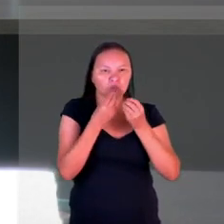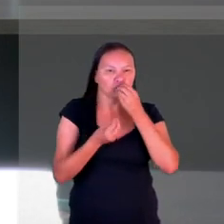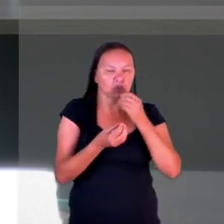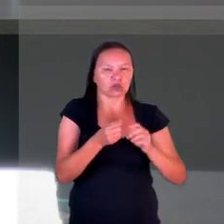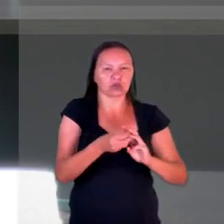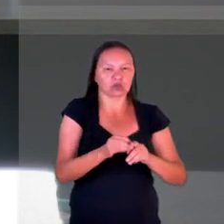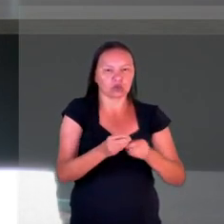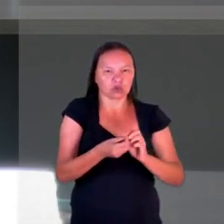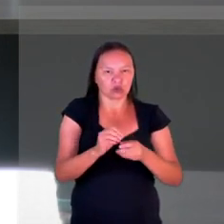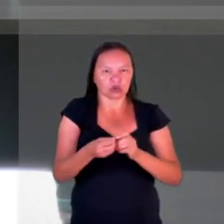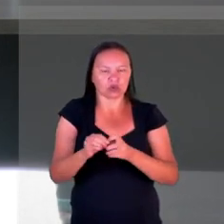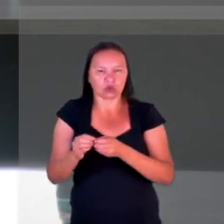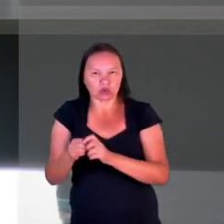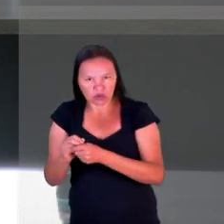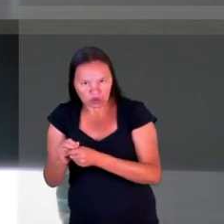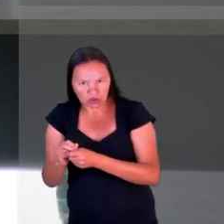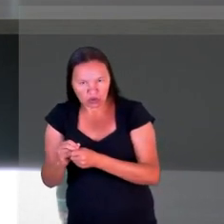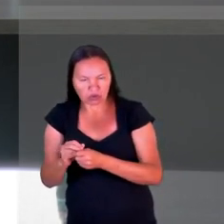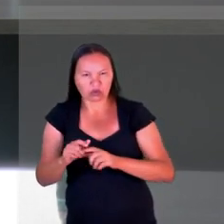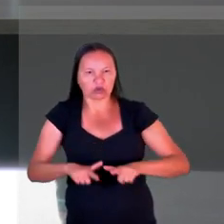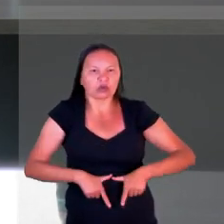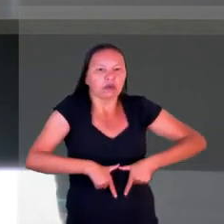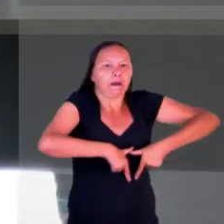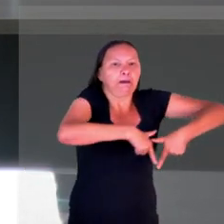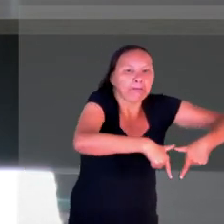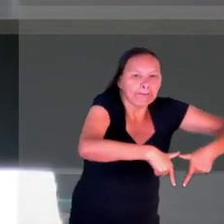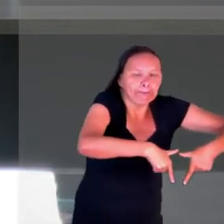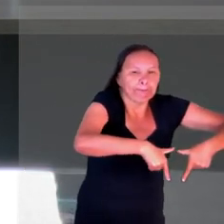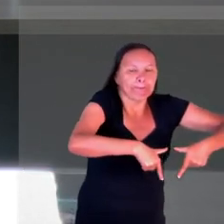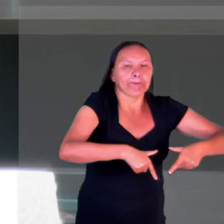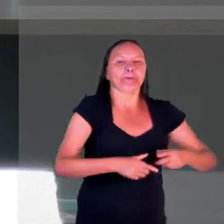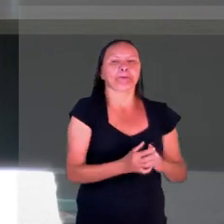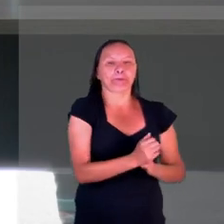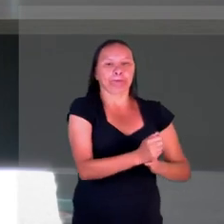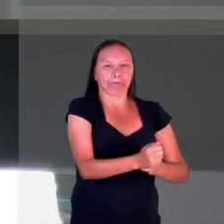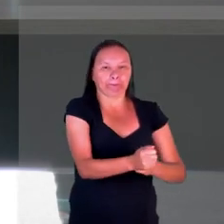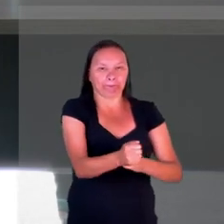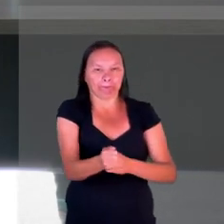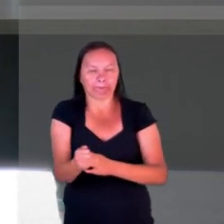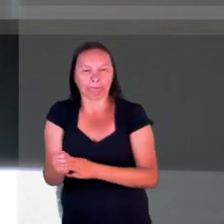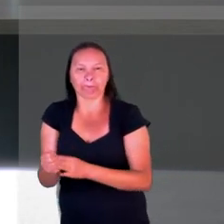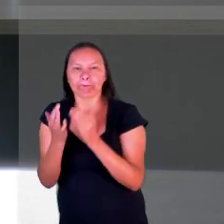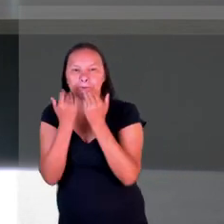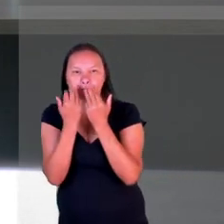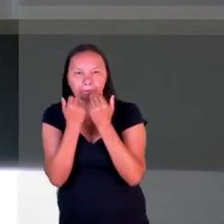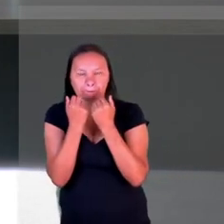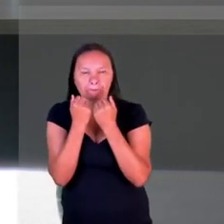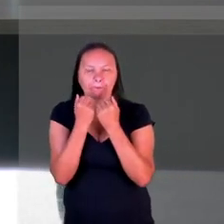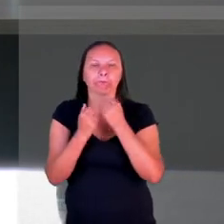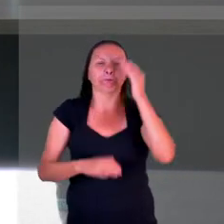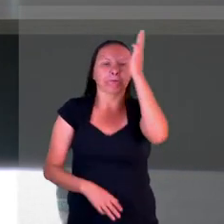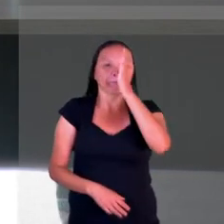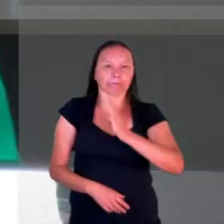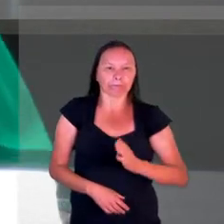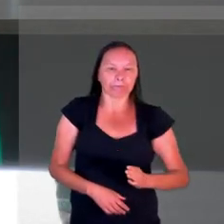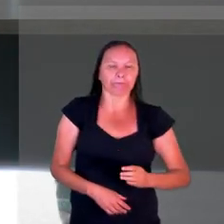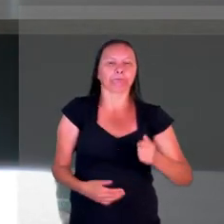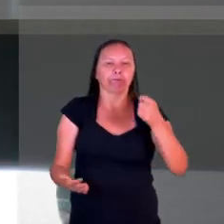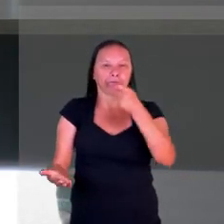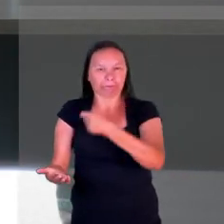processados devem ser enfrentados e o guia alimentar paraa população brasileira é um grande documento